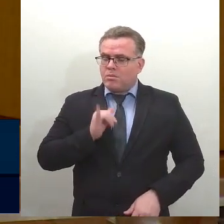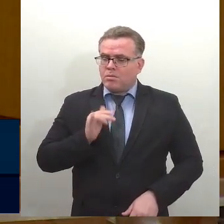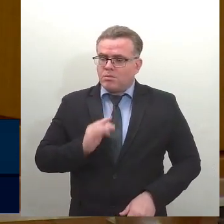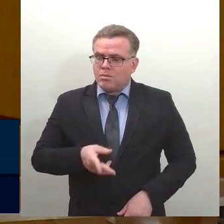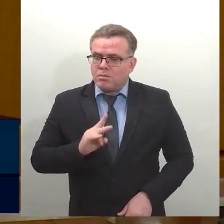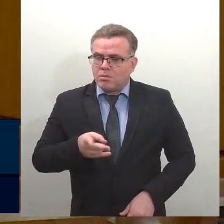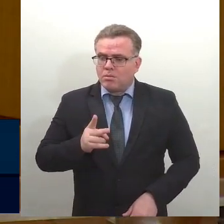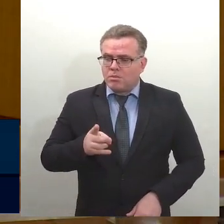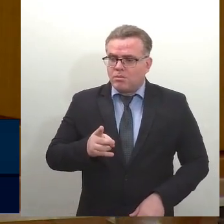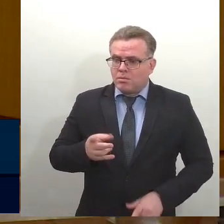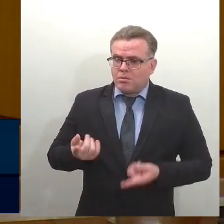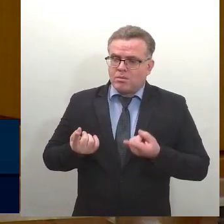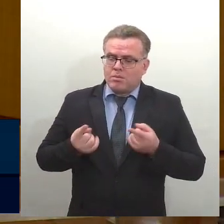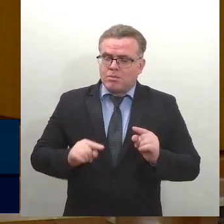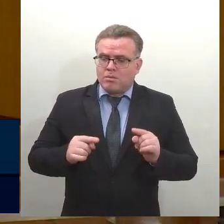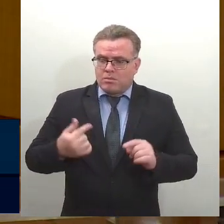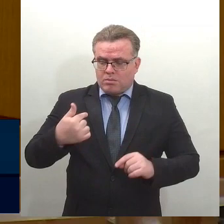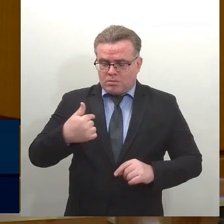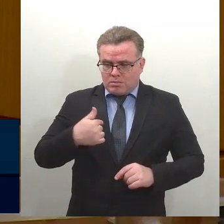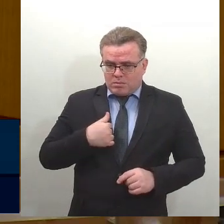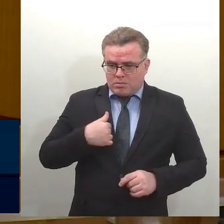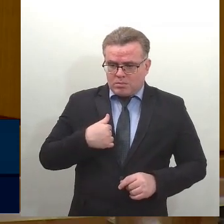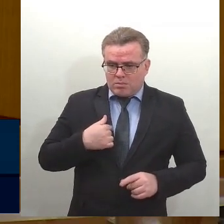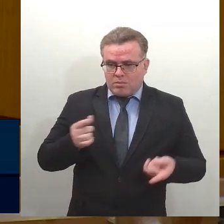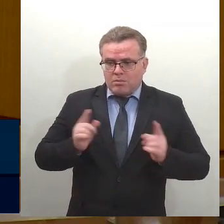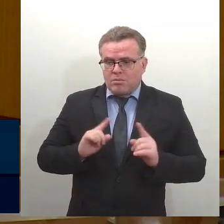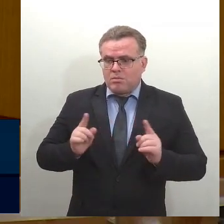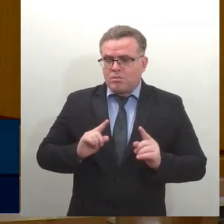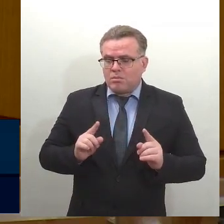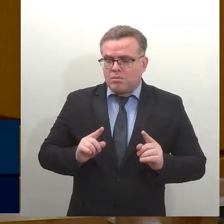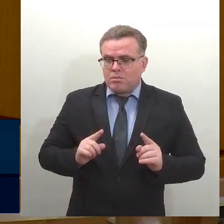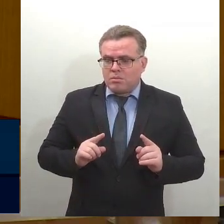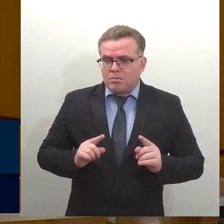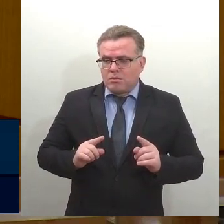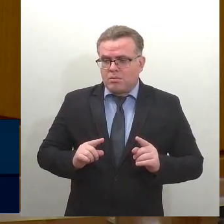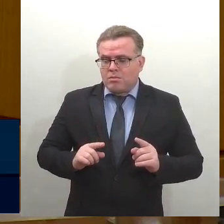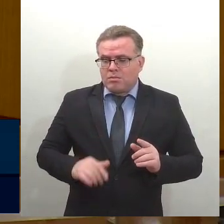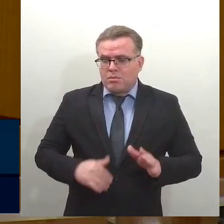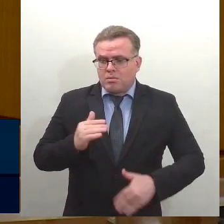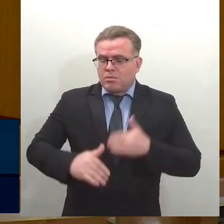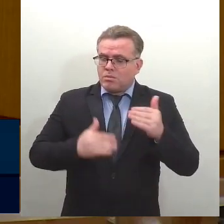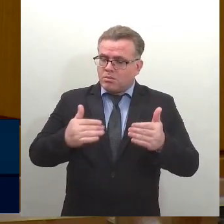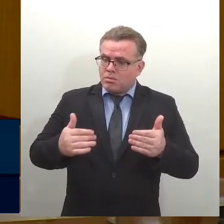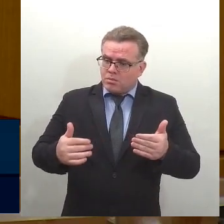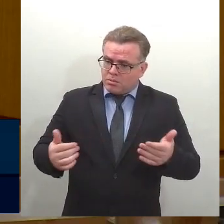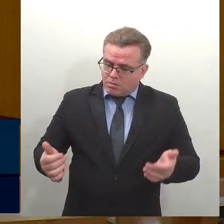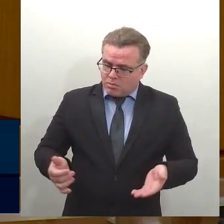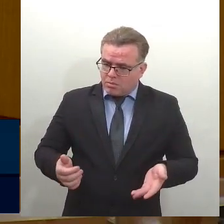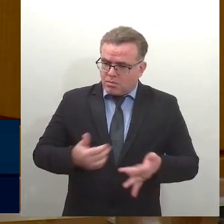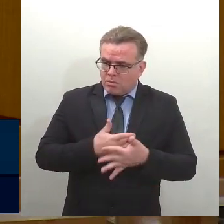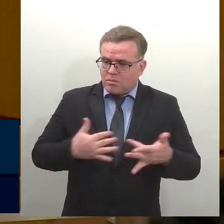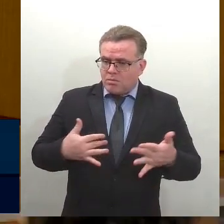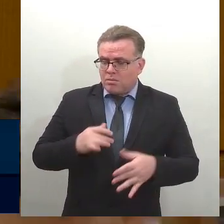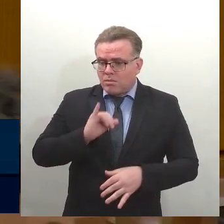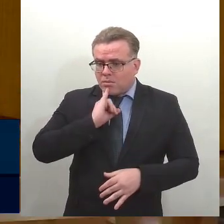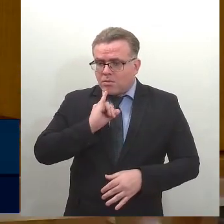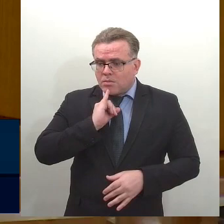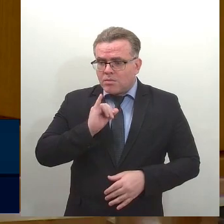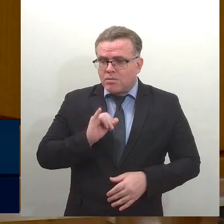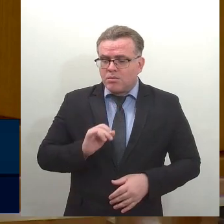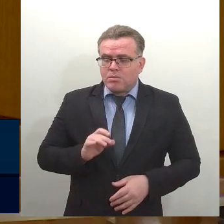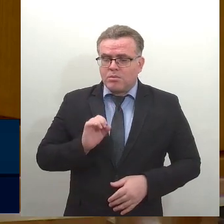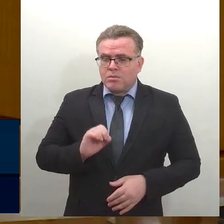contra Valmir, é contra o crescimento da cidade. A ofensa é que eu não vejo ninguém ocupar essa tribuna para